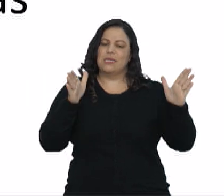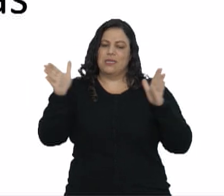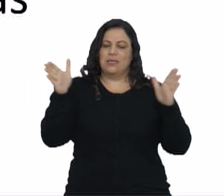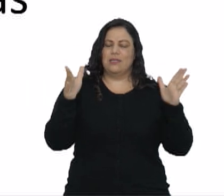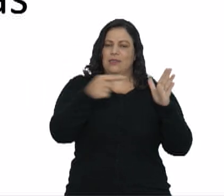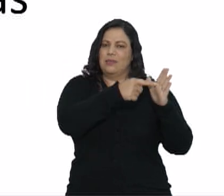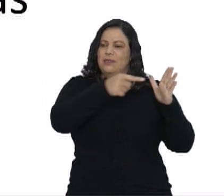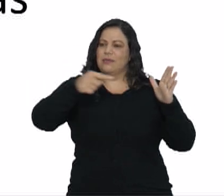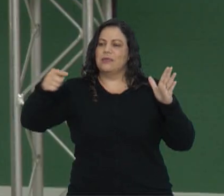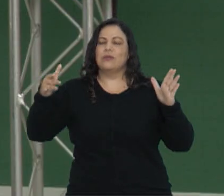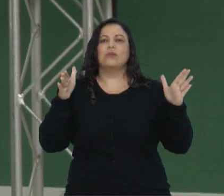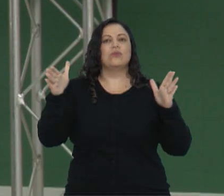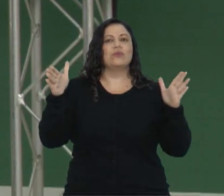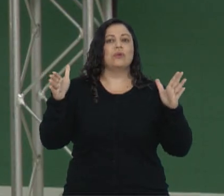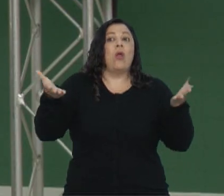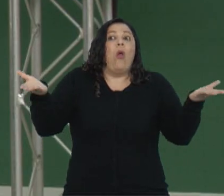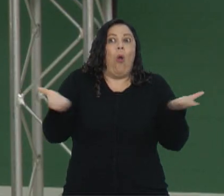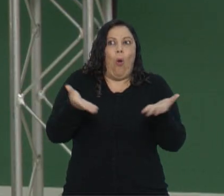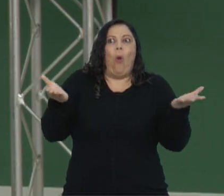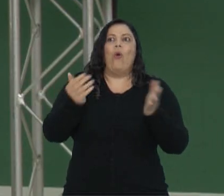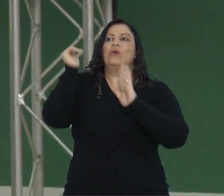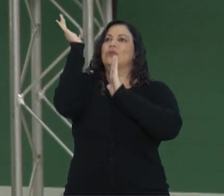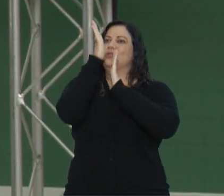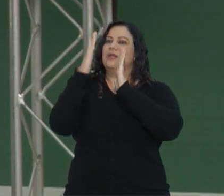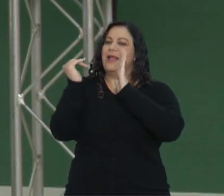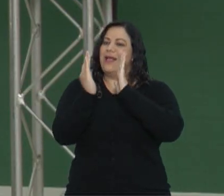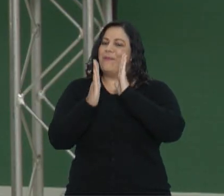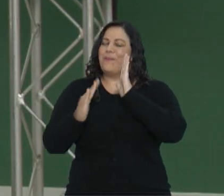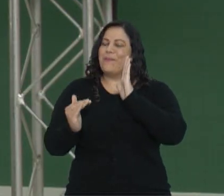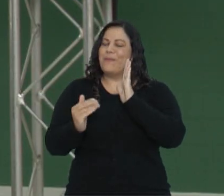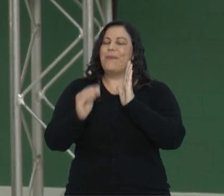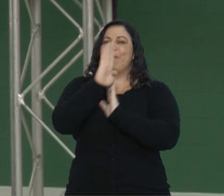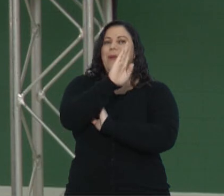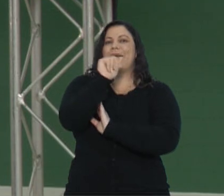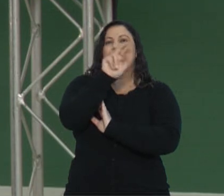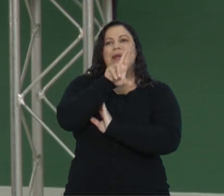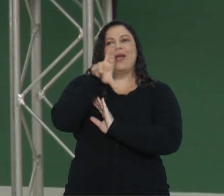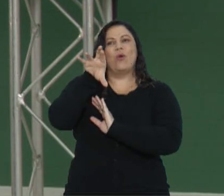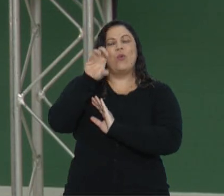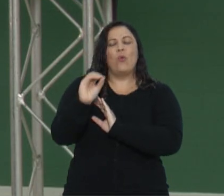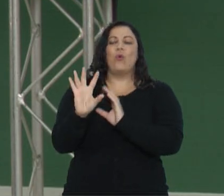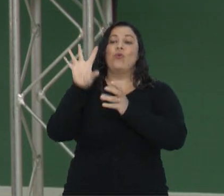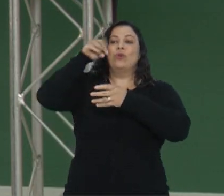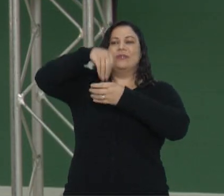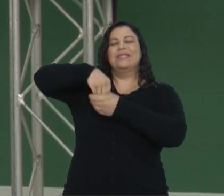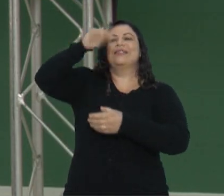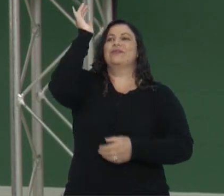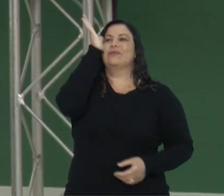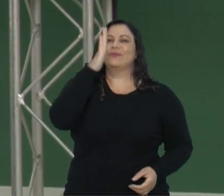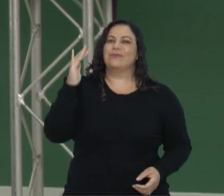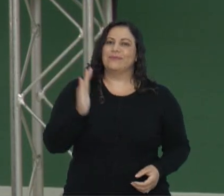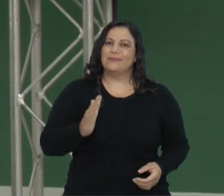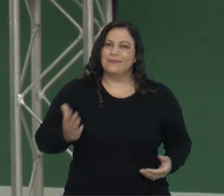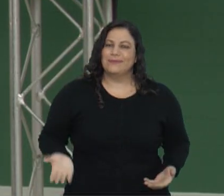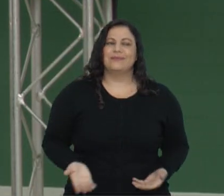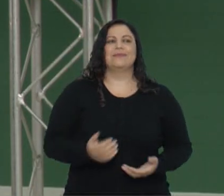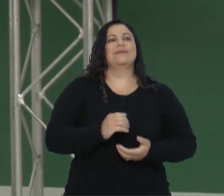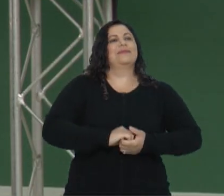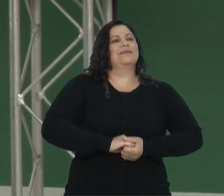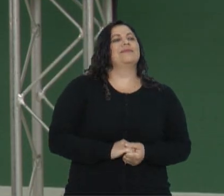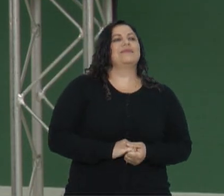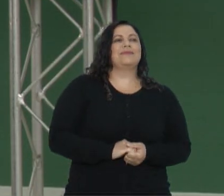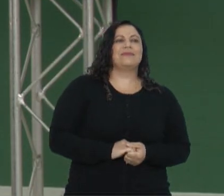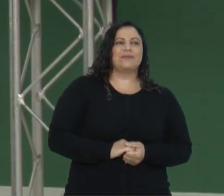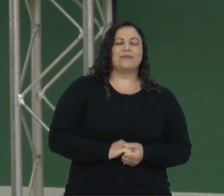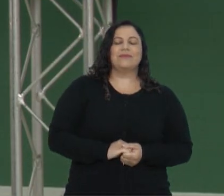Então, hoje é barroco, mas é brasileiro. Período barroco no Brasil, tá? A gente